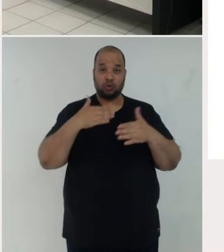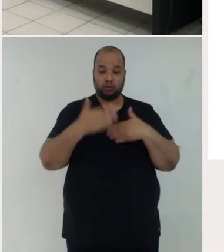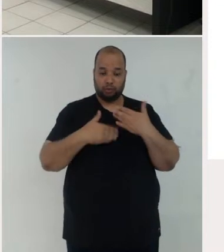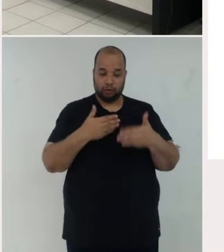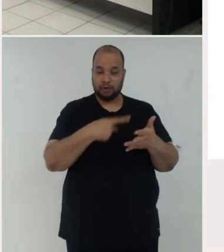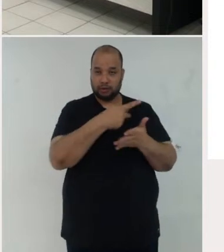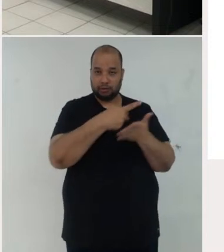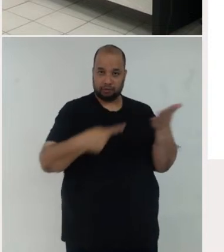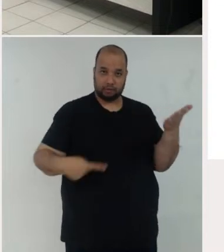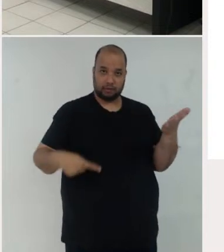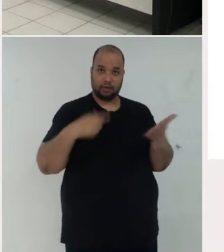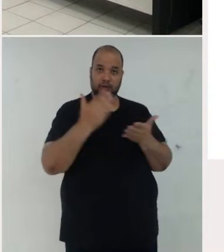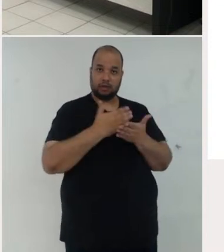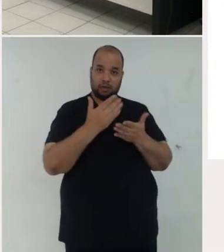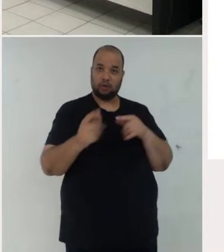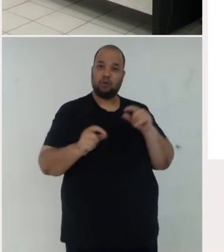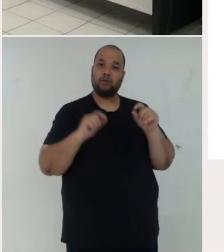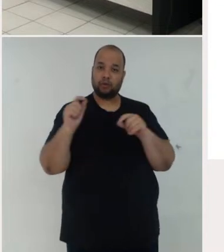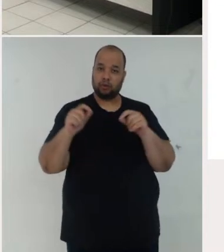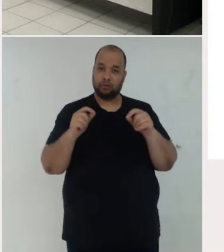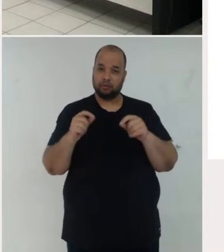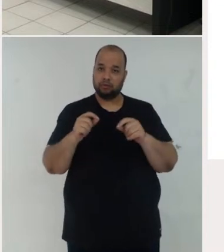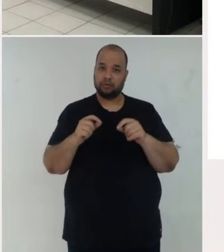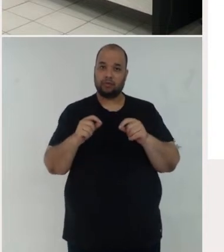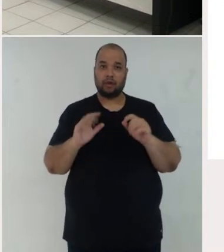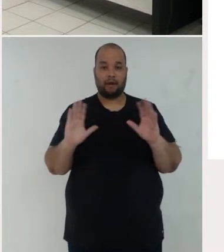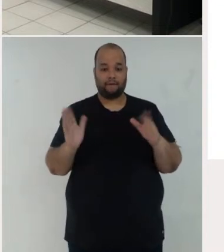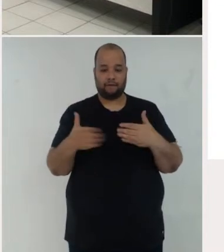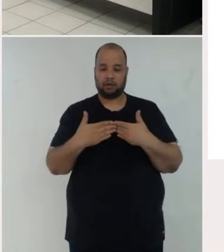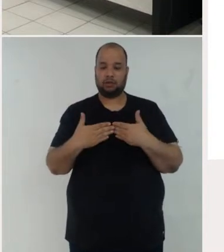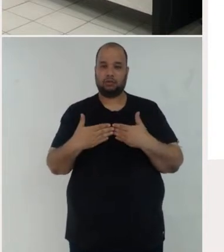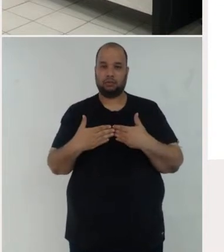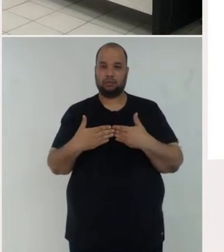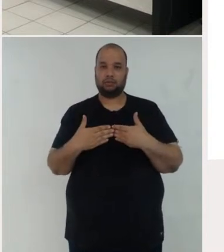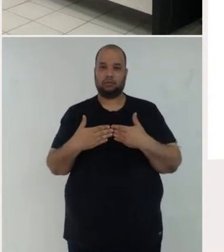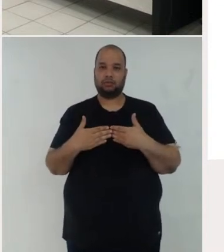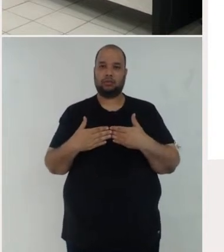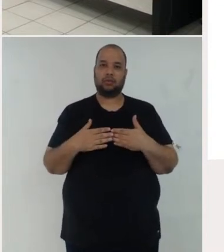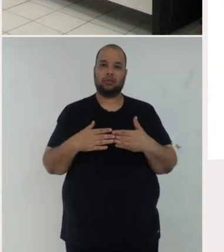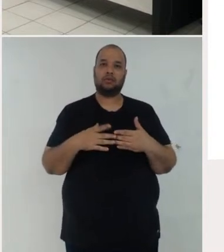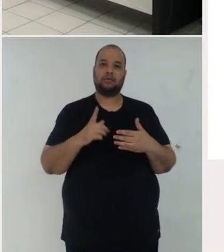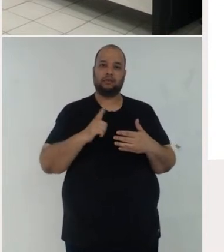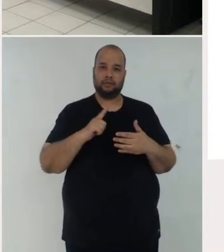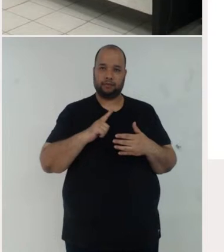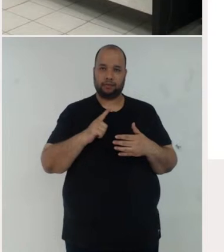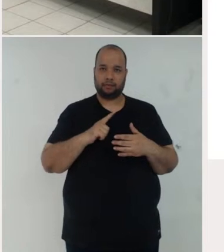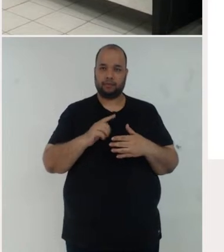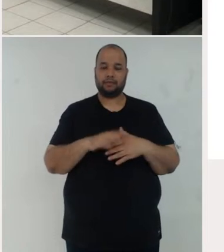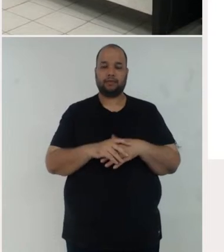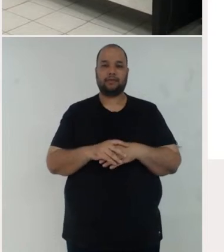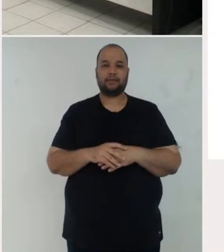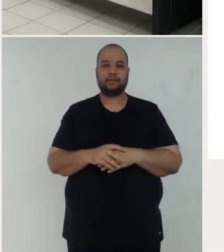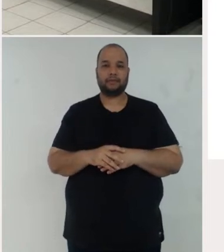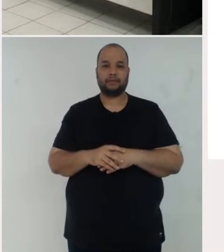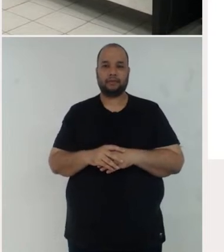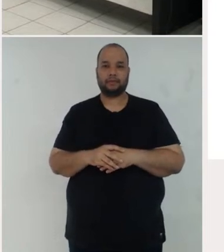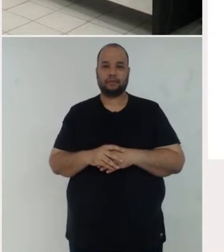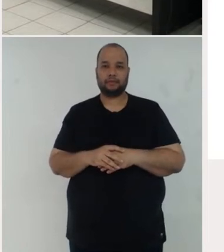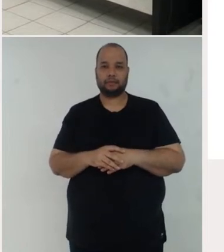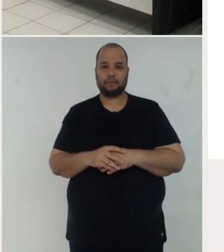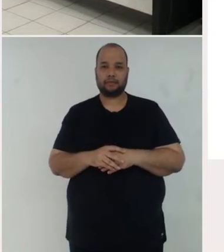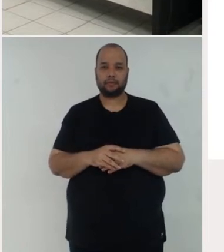na Caderno se dá basicamente de forma fechada, né? O blind review. Mas a